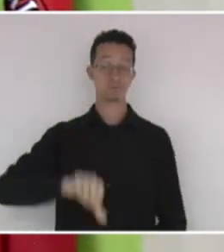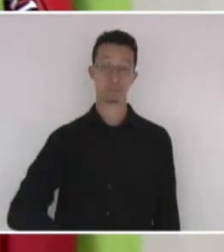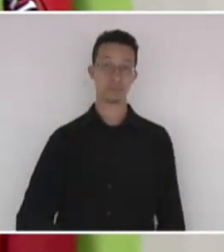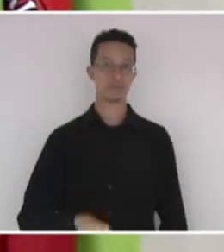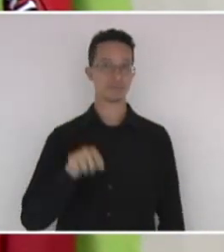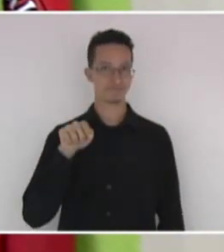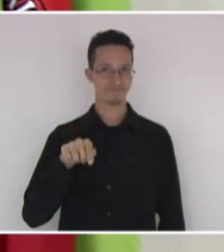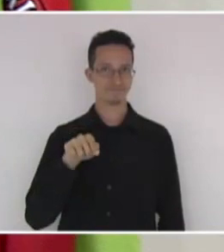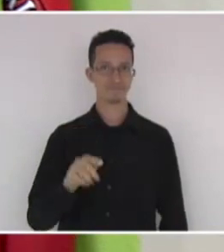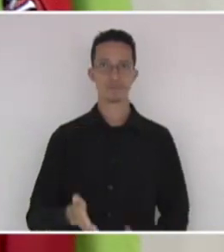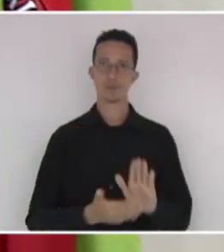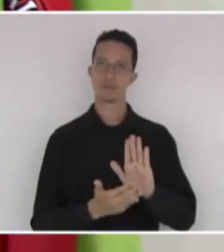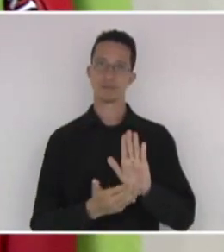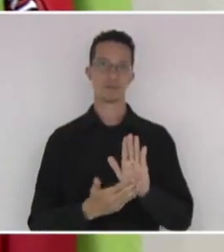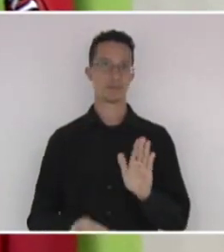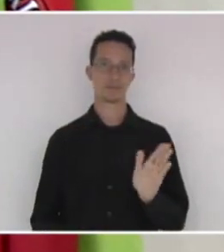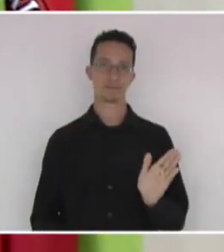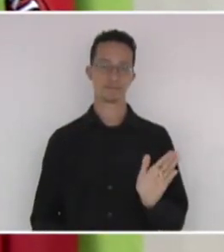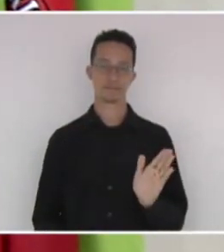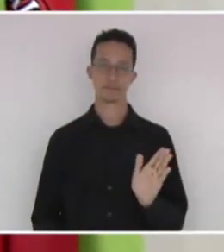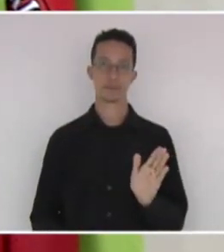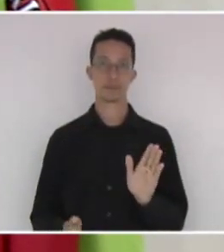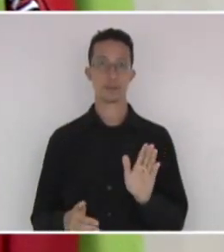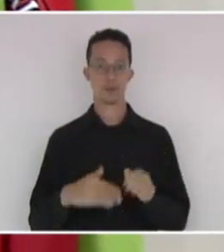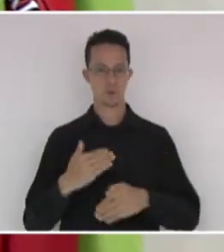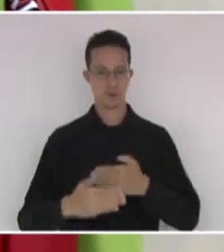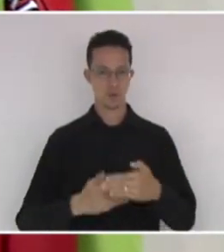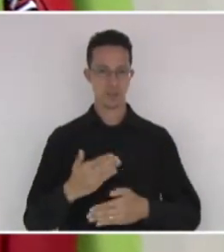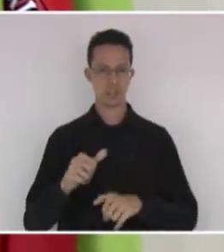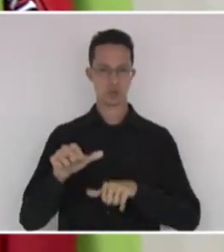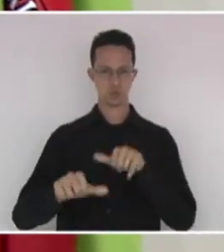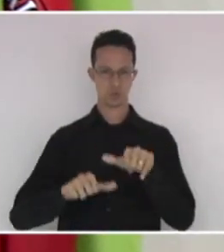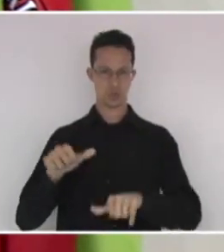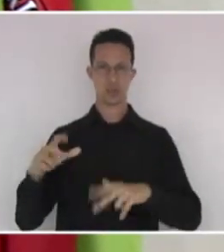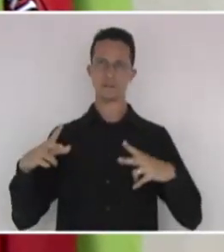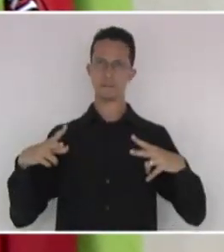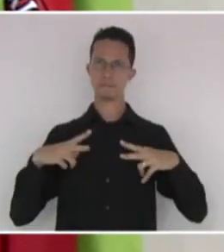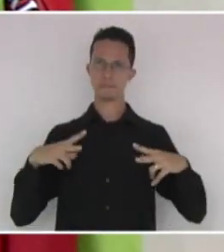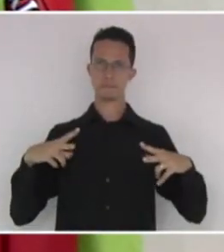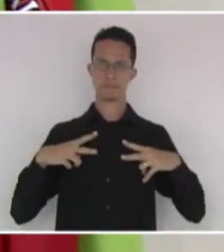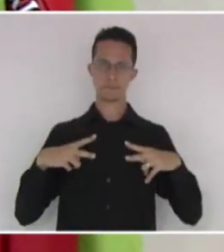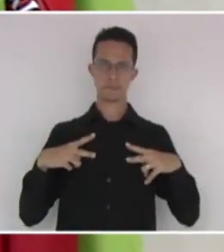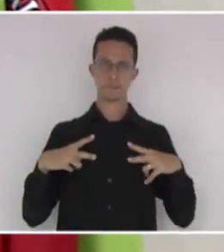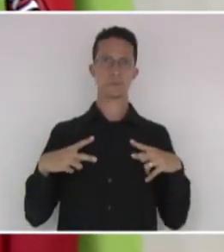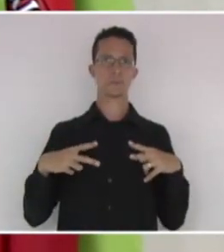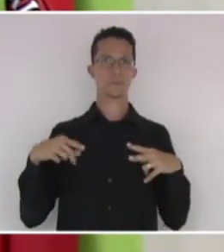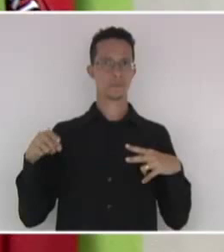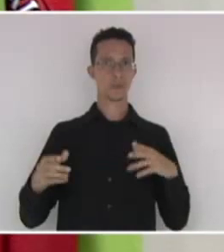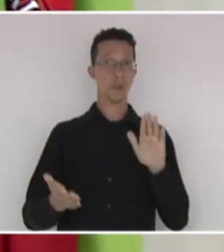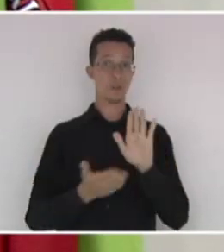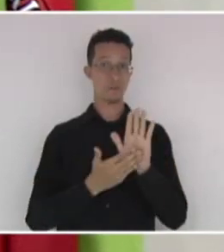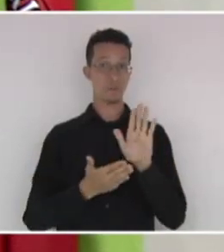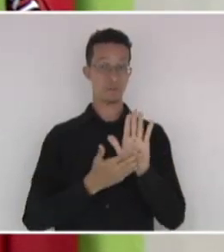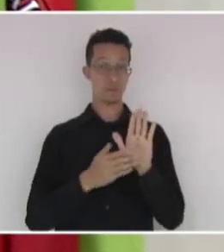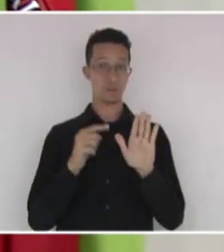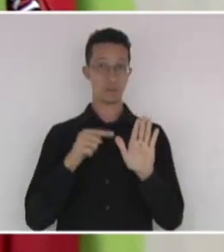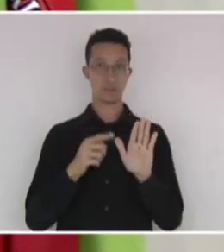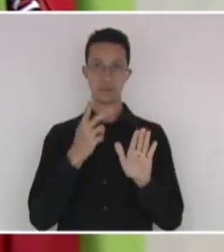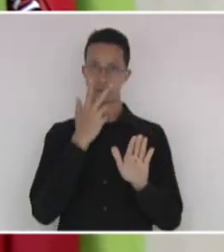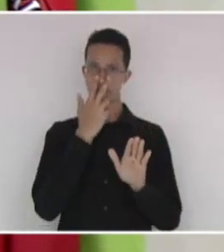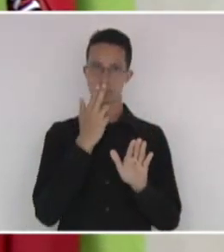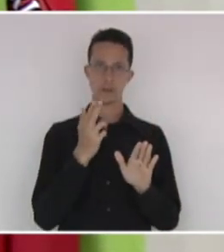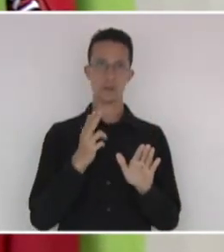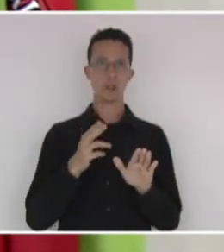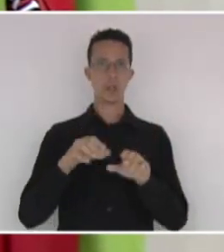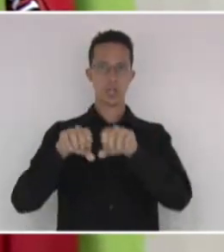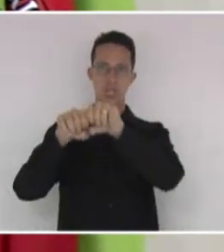do processo de privatização da Previdência, porque esta proposta que mais se assemelha a um desmonte